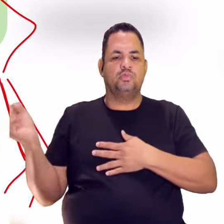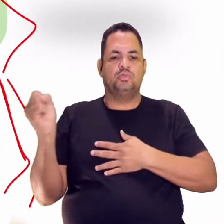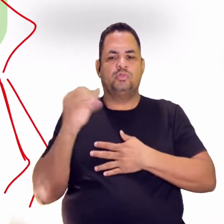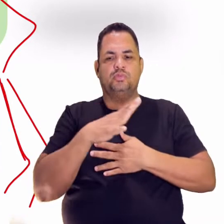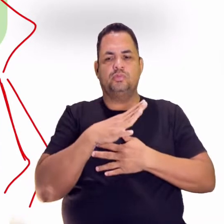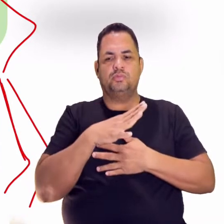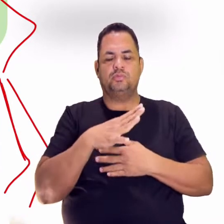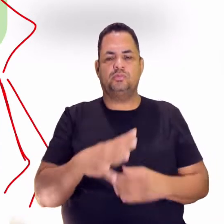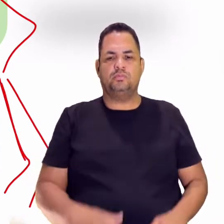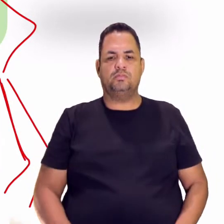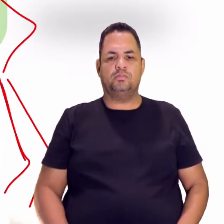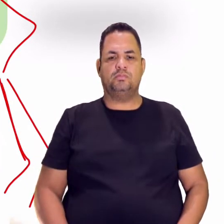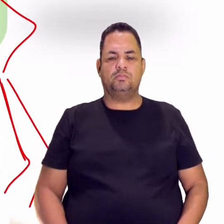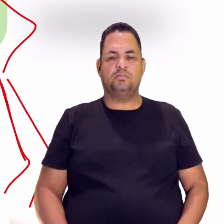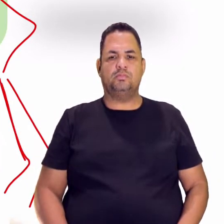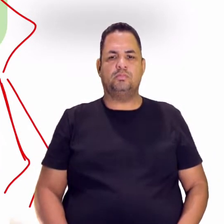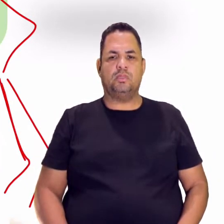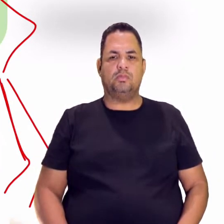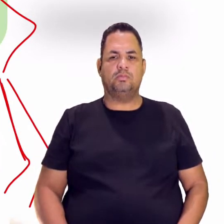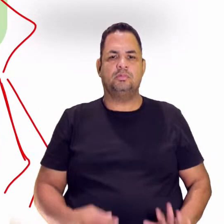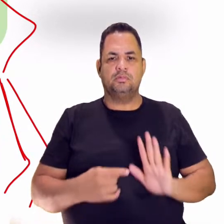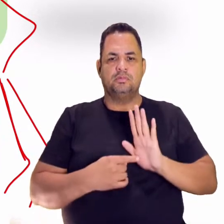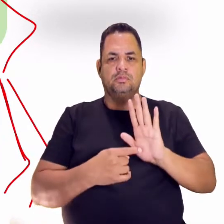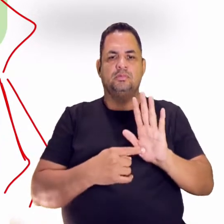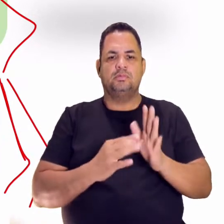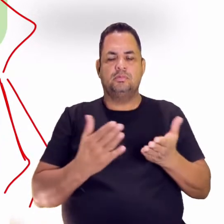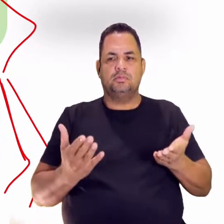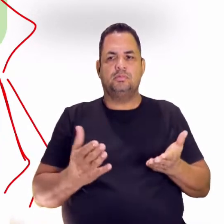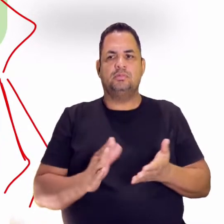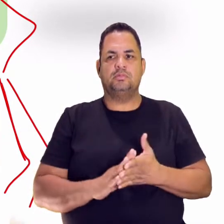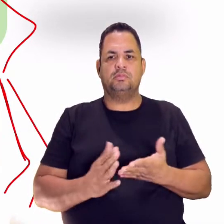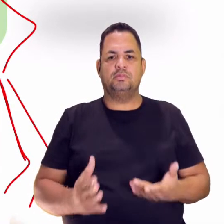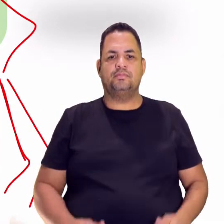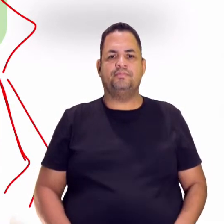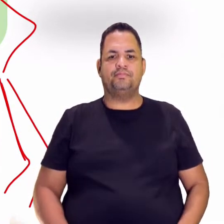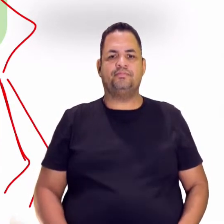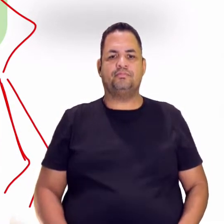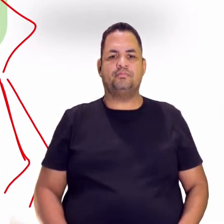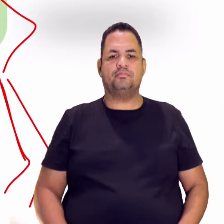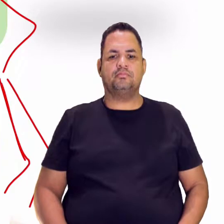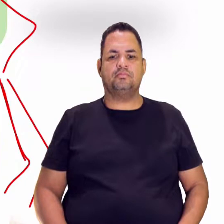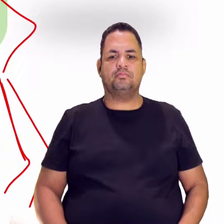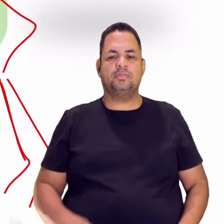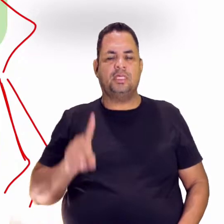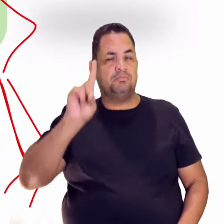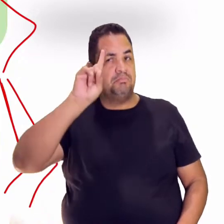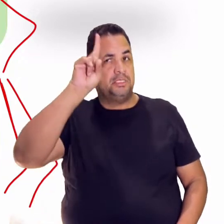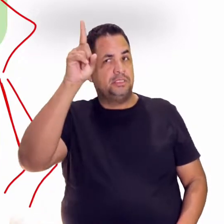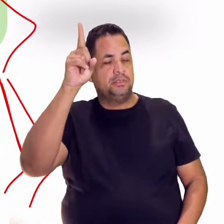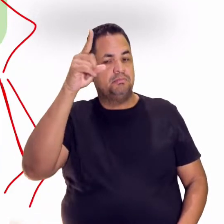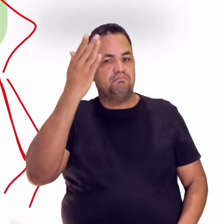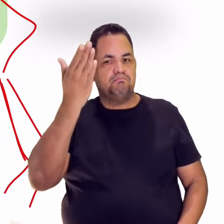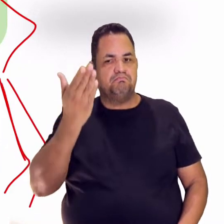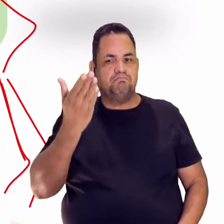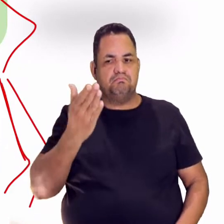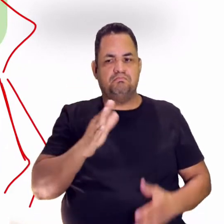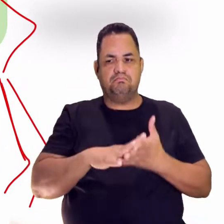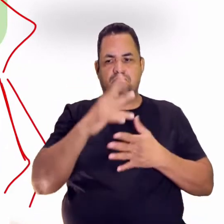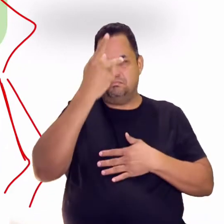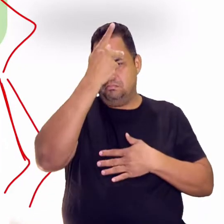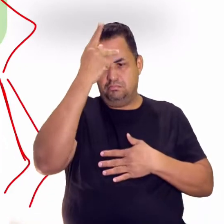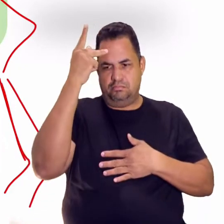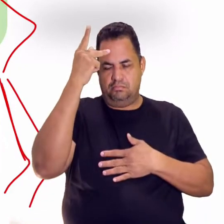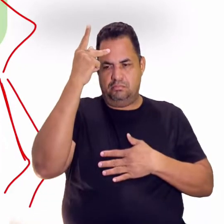expressões surjam. E aí é justamente aí que a criatividade das